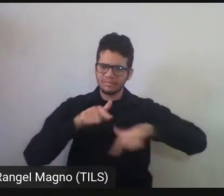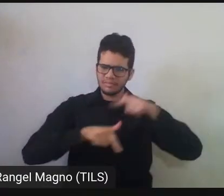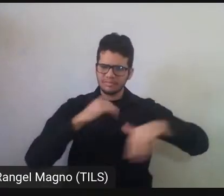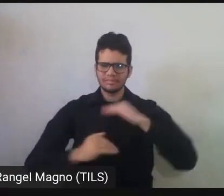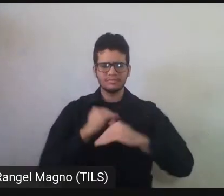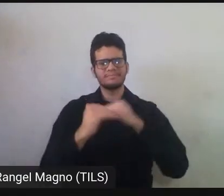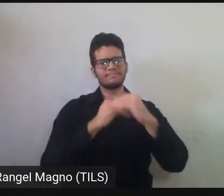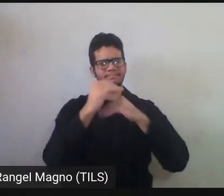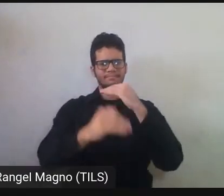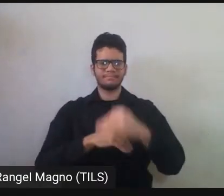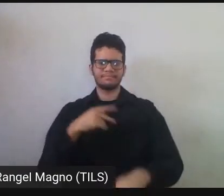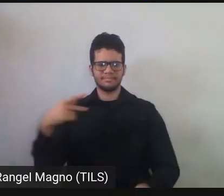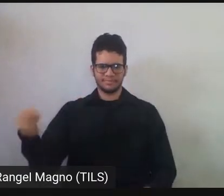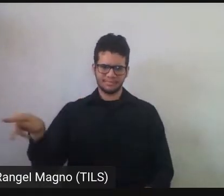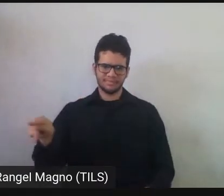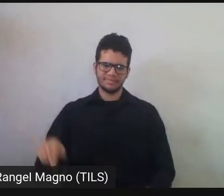daí